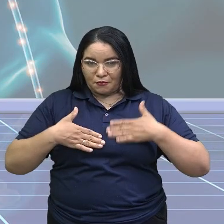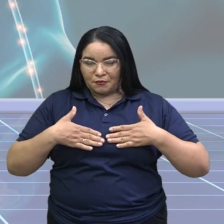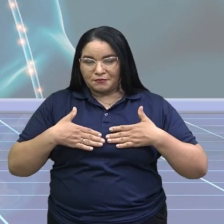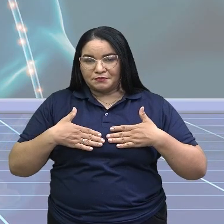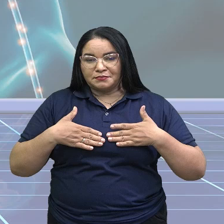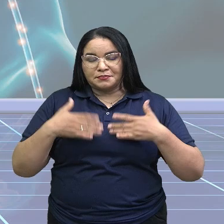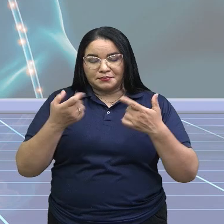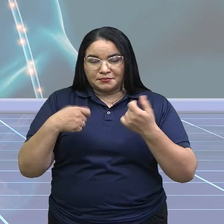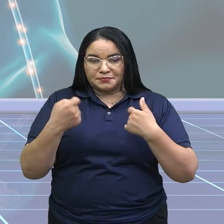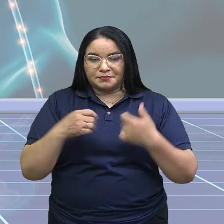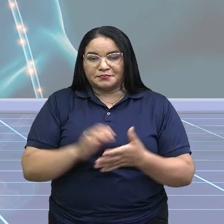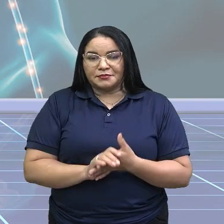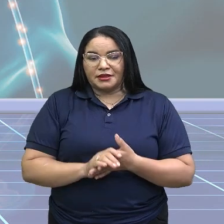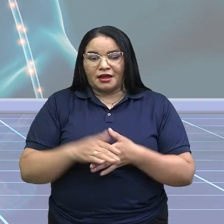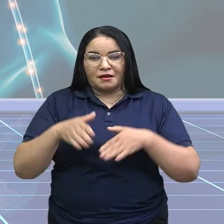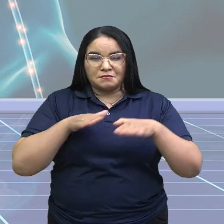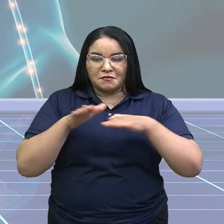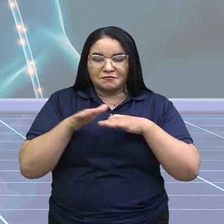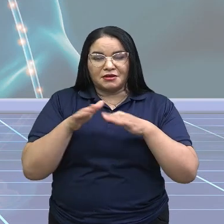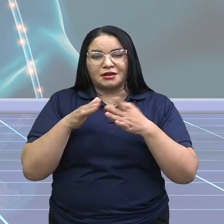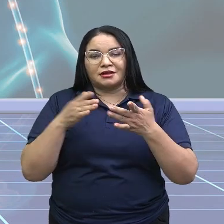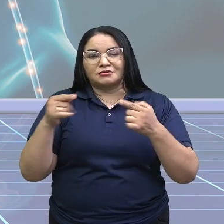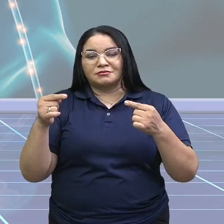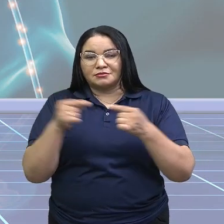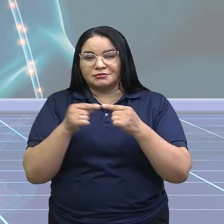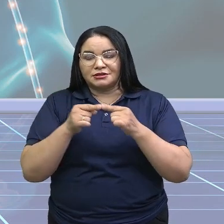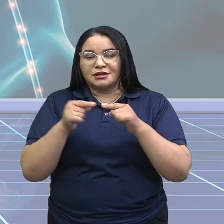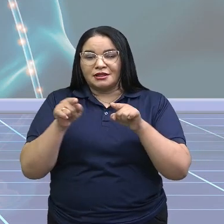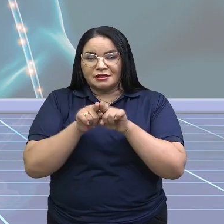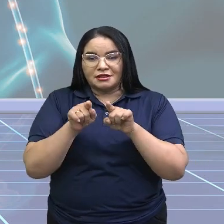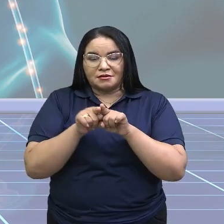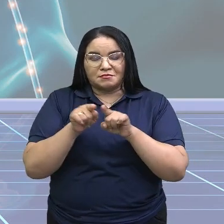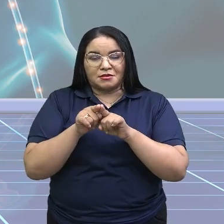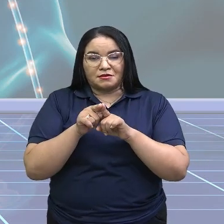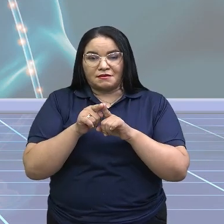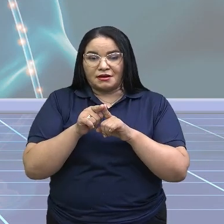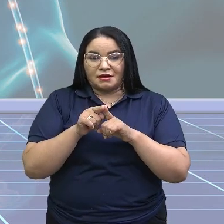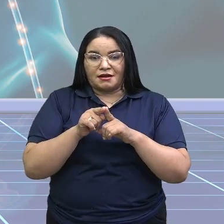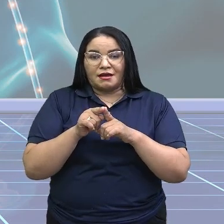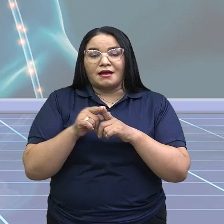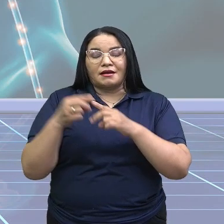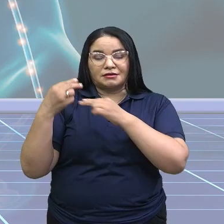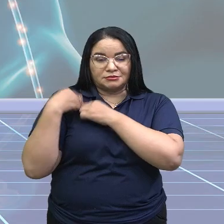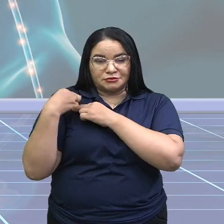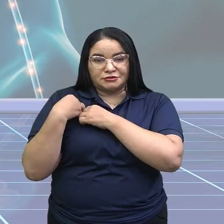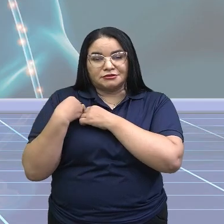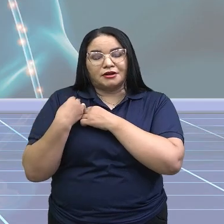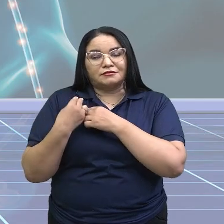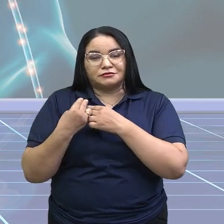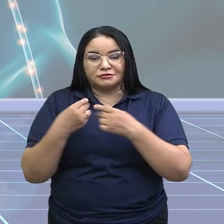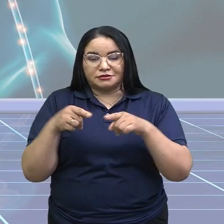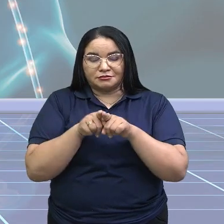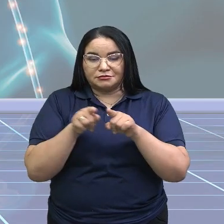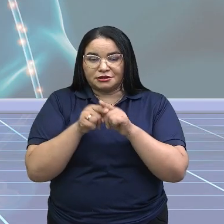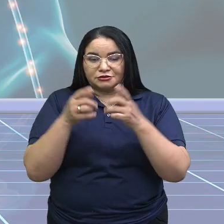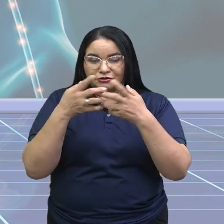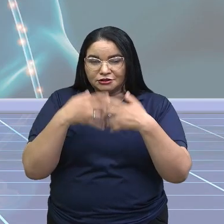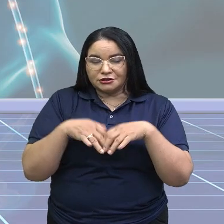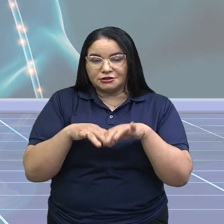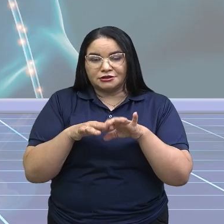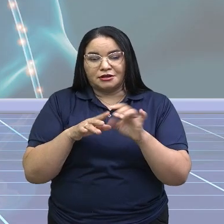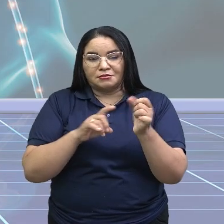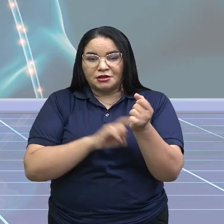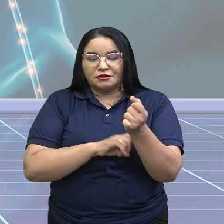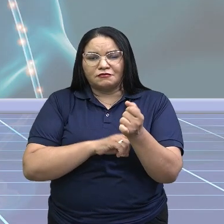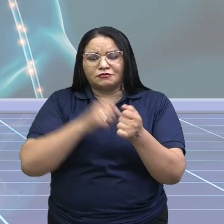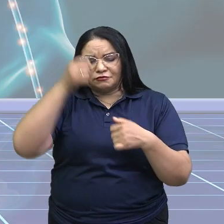se comunicar de acordo ali com o tecido responsável do sistema nervoso. Então, a gente vai observar como o